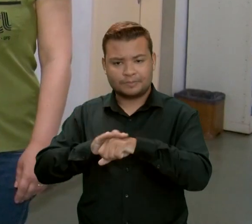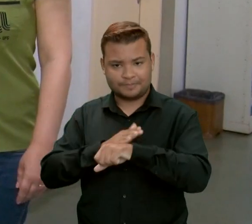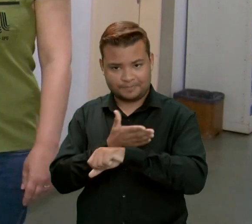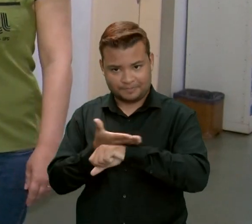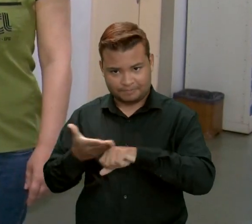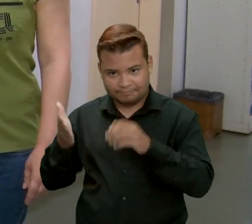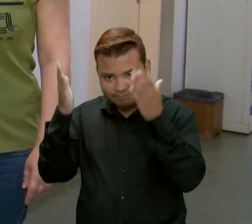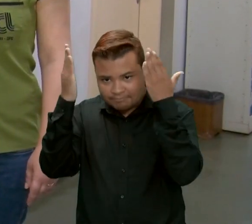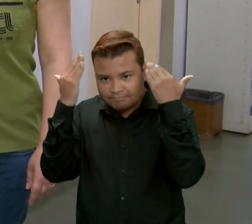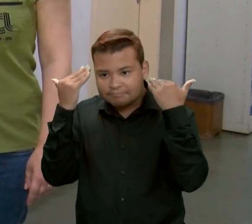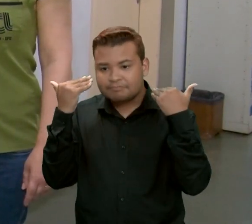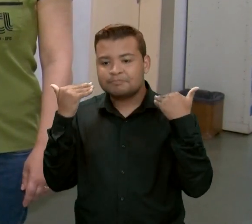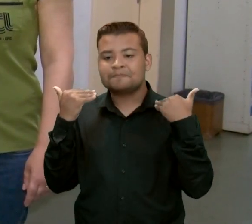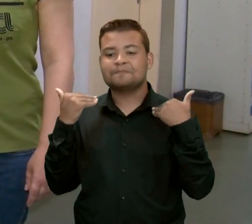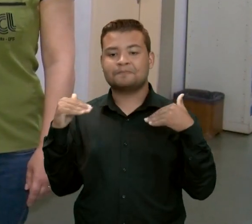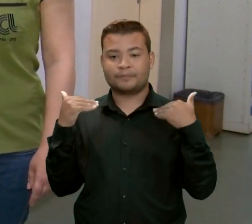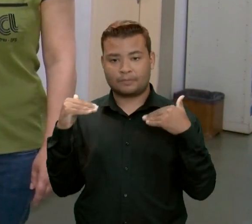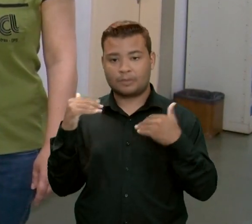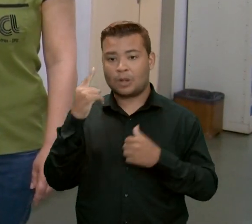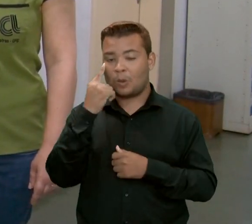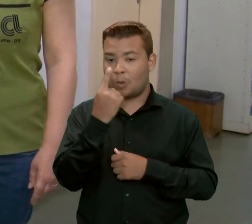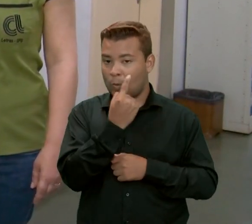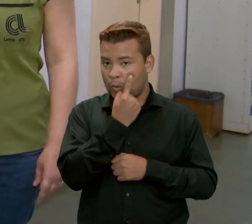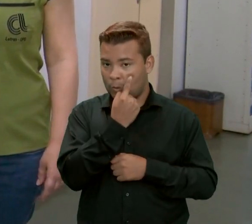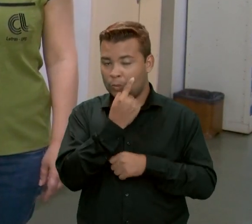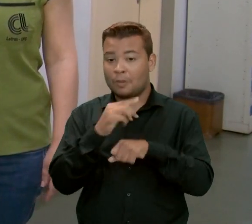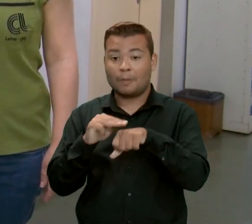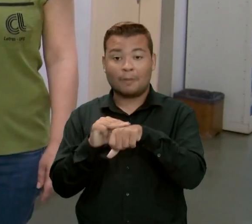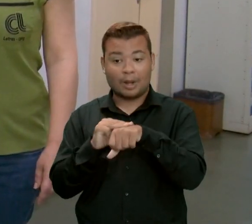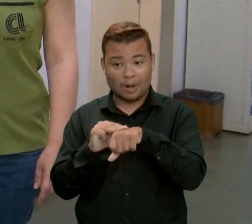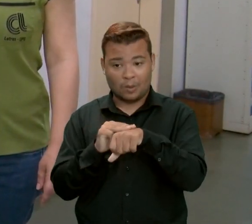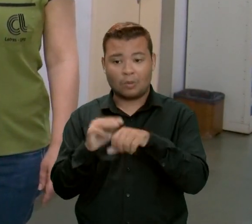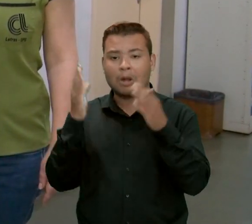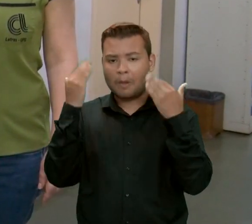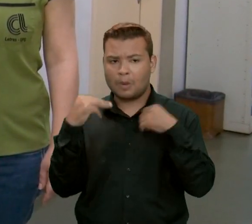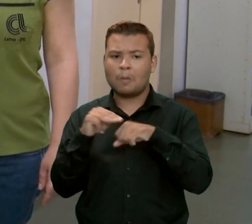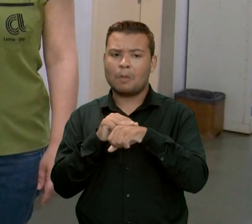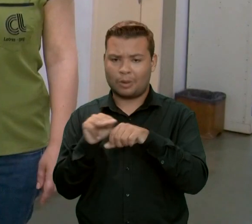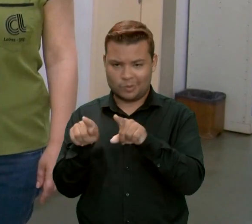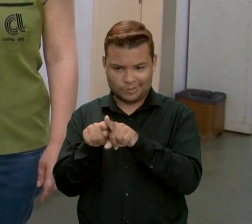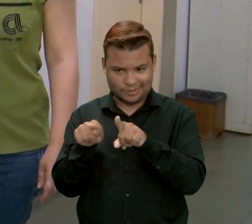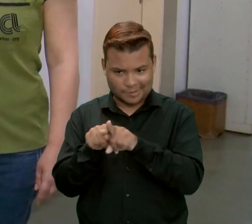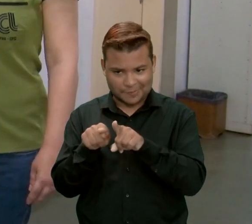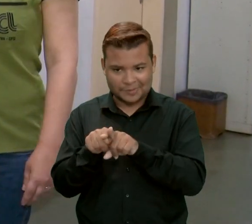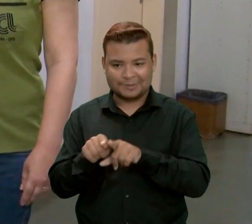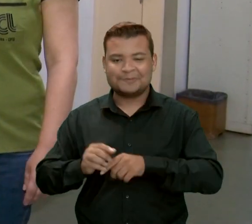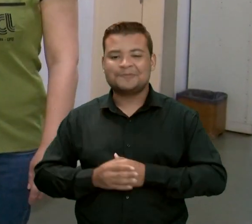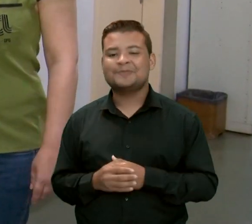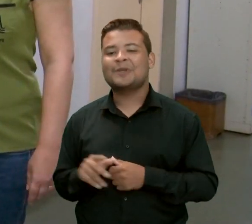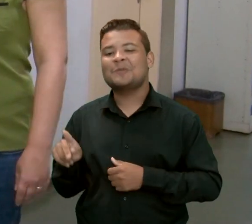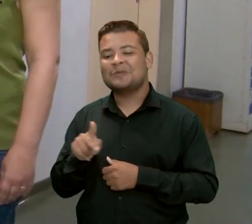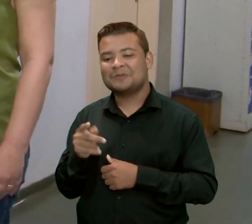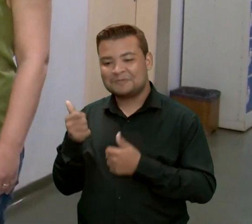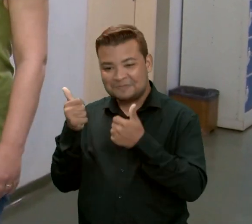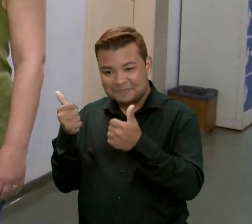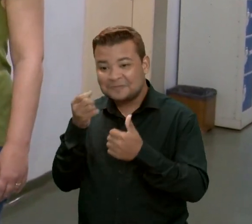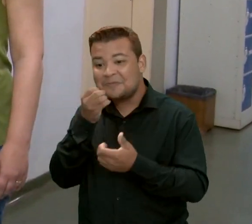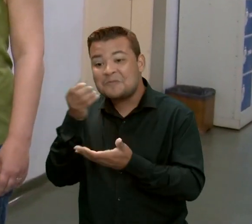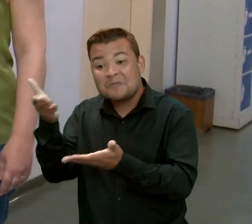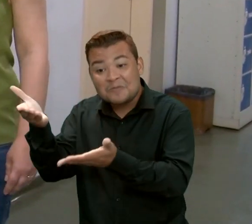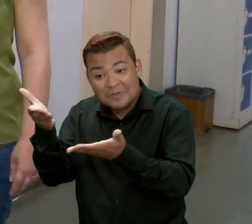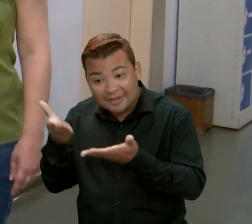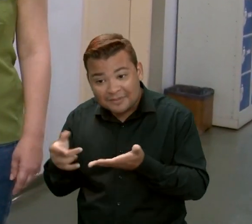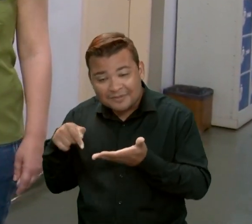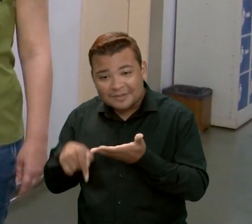cabelos lisos, olhos castanhos, né, cabelos e olhos castanhos, e o cabelo curto também. Professora, tudo bem? Seja bem-vinda aqui ao